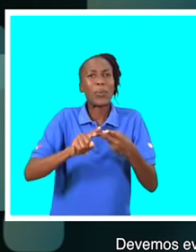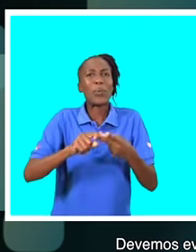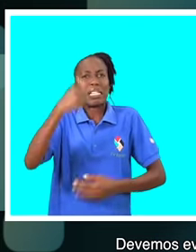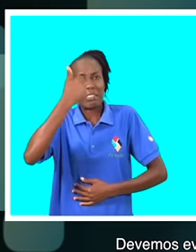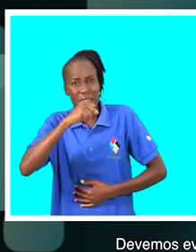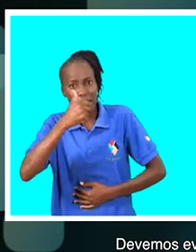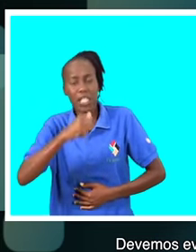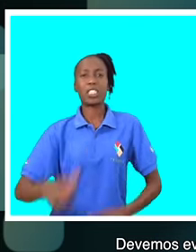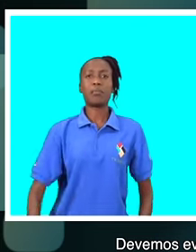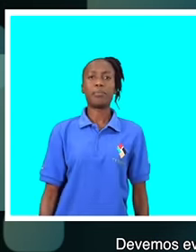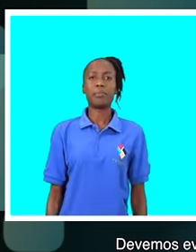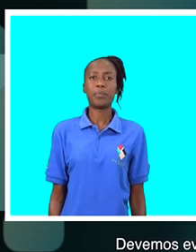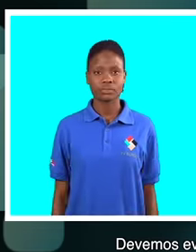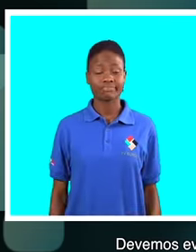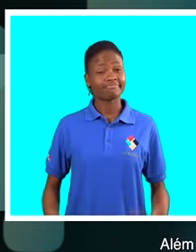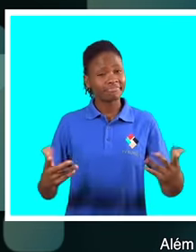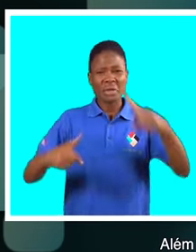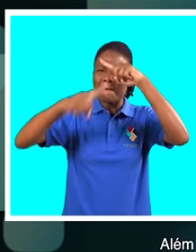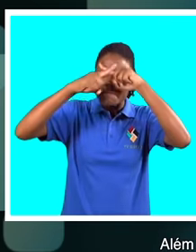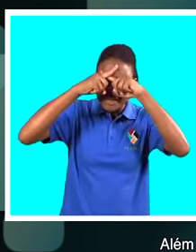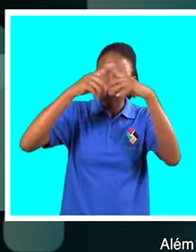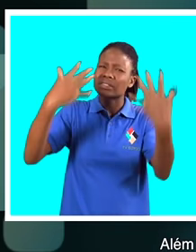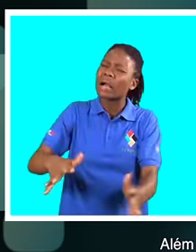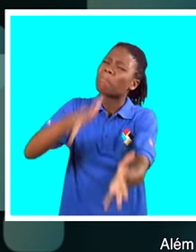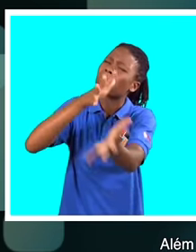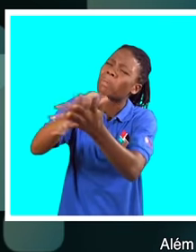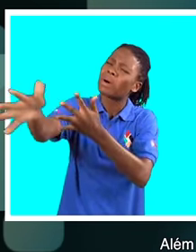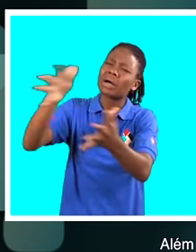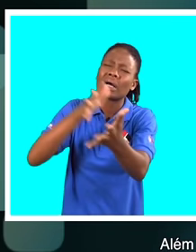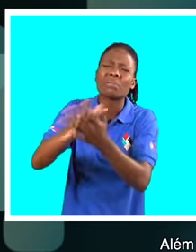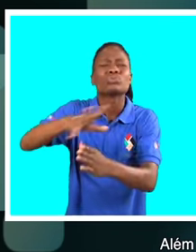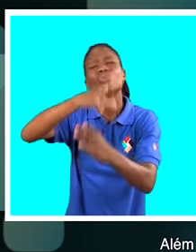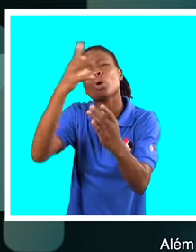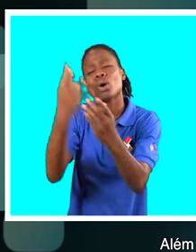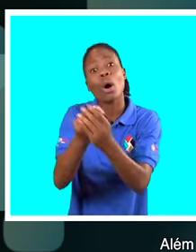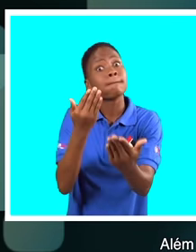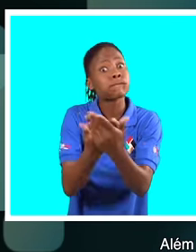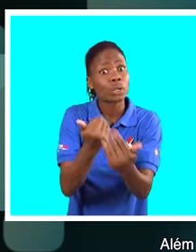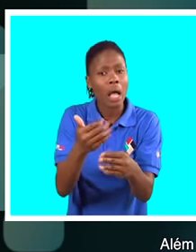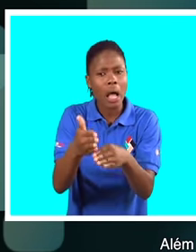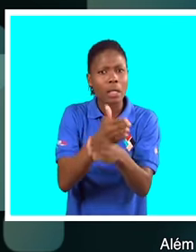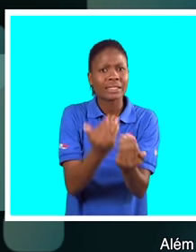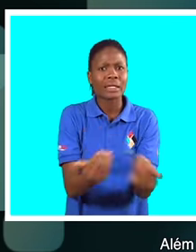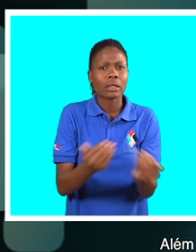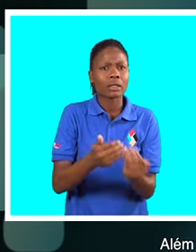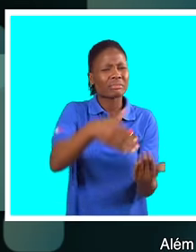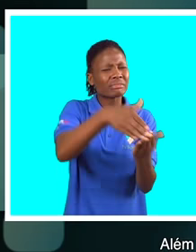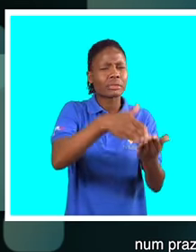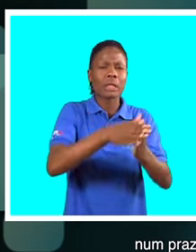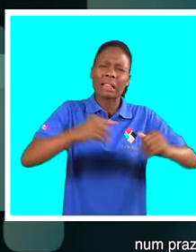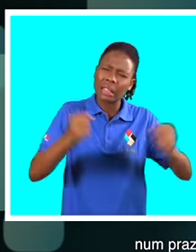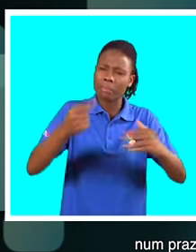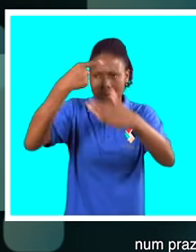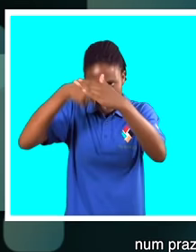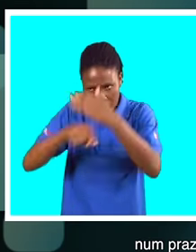comprar caldo, comprar uma cerveja. Para além das medidas mencionadas acima, é importante que a vítima visite o